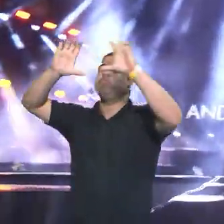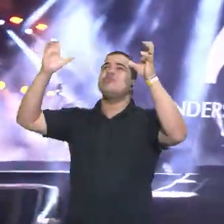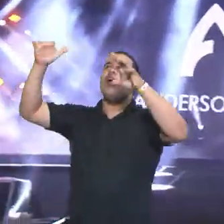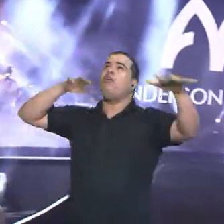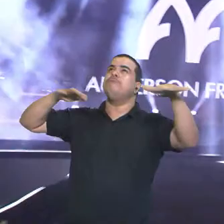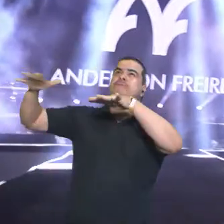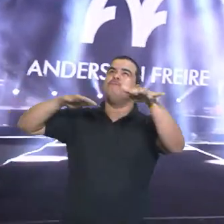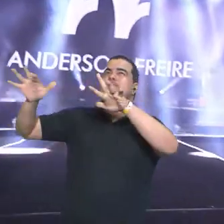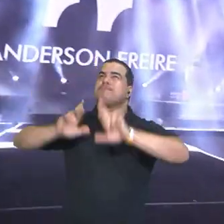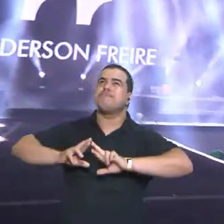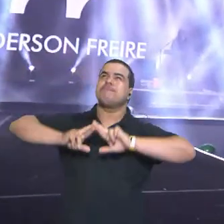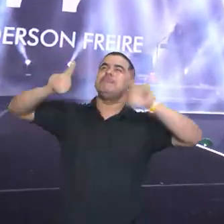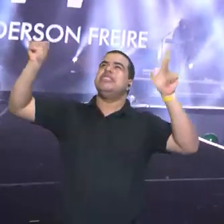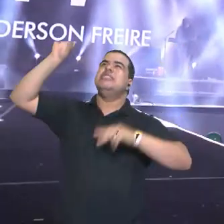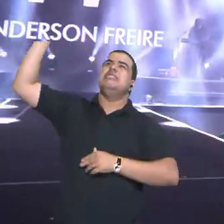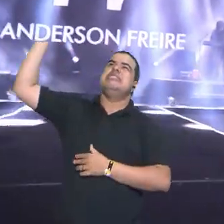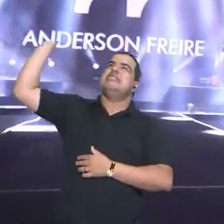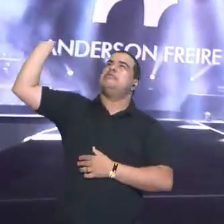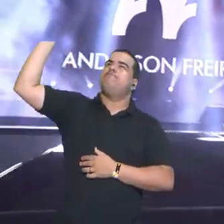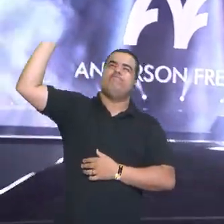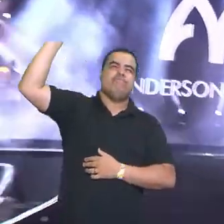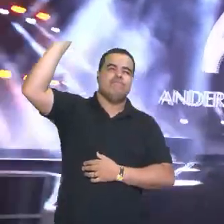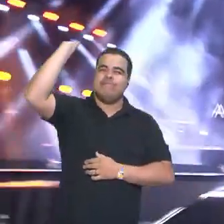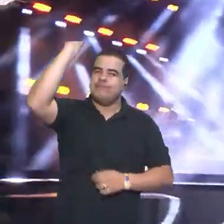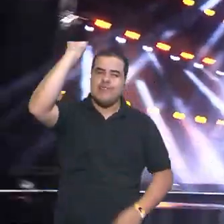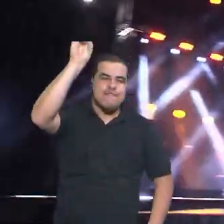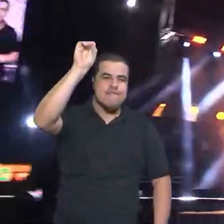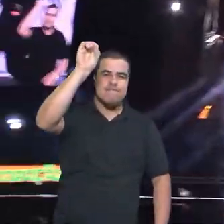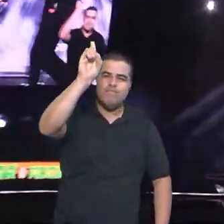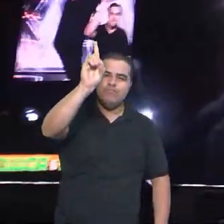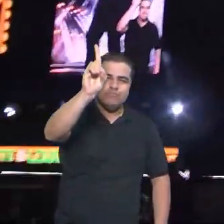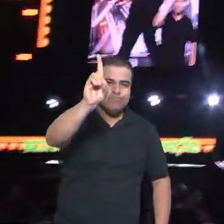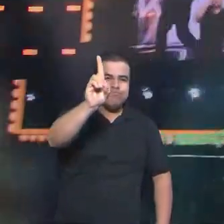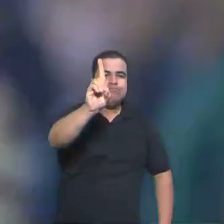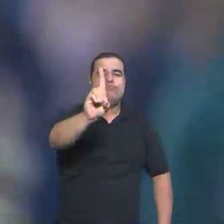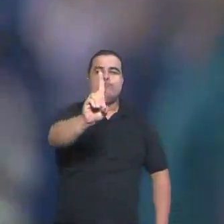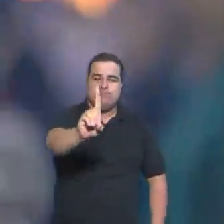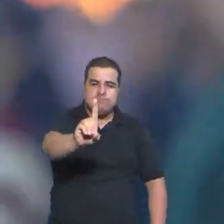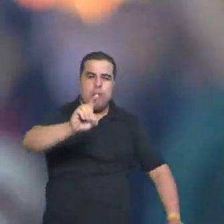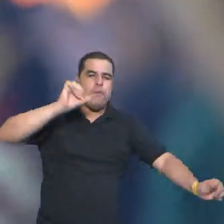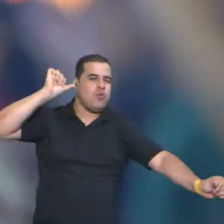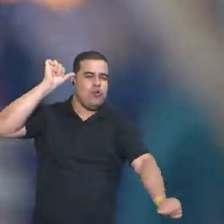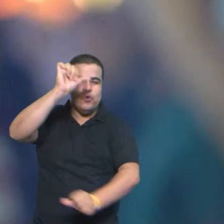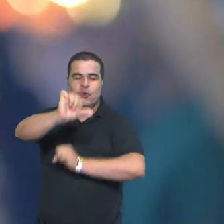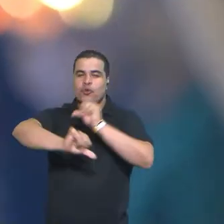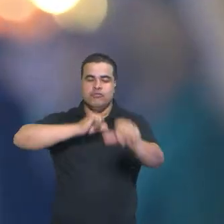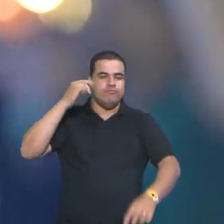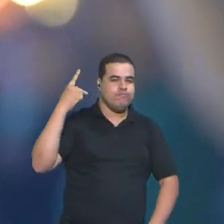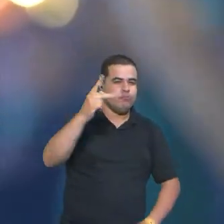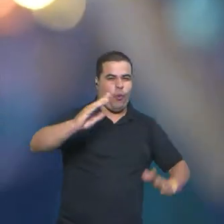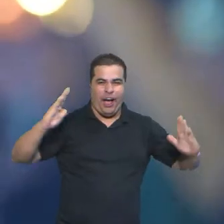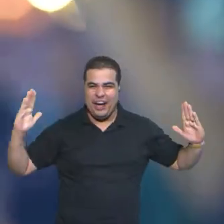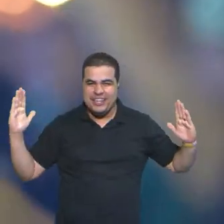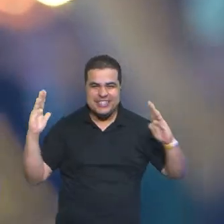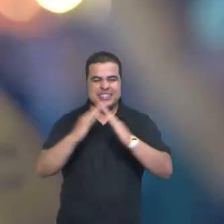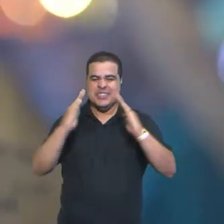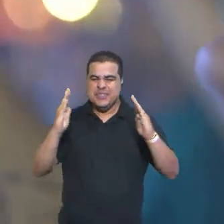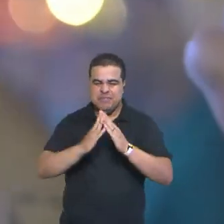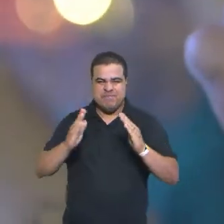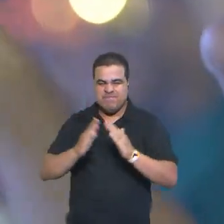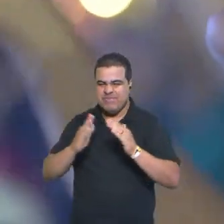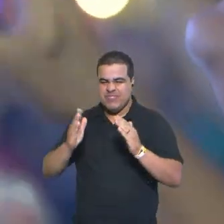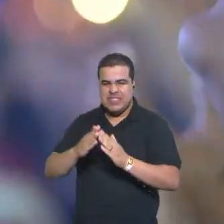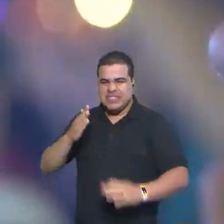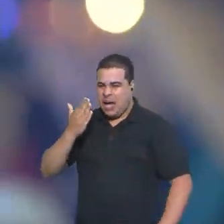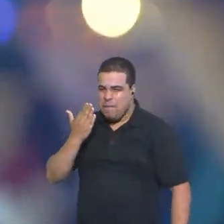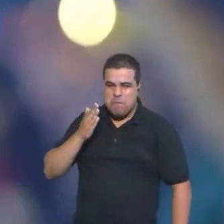do céu que deus entrar com ação com providência na tua casa representando o mal